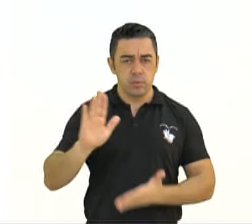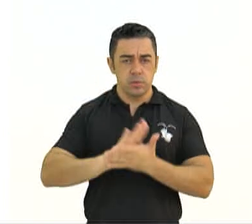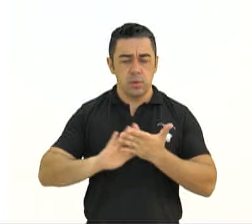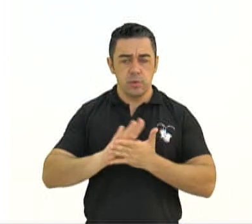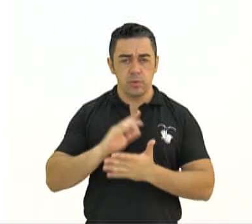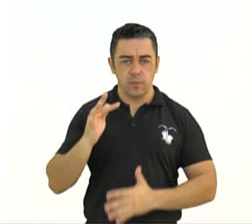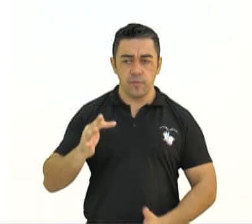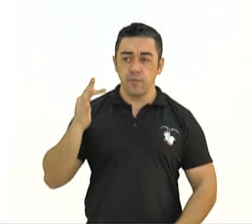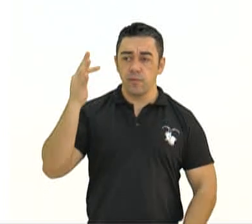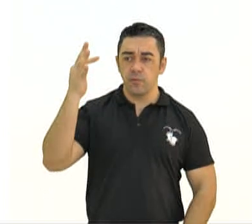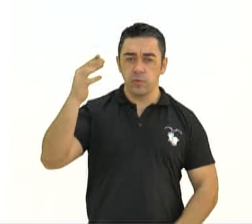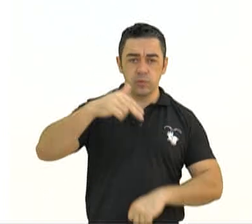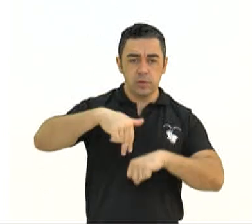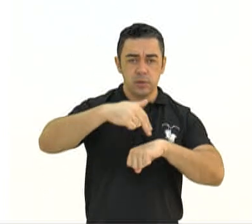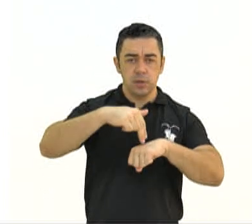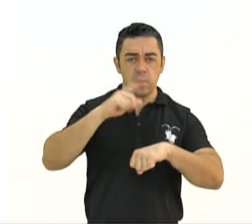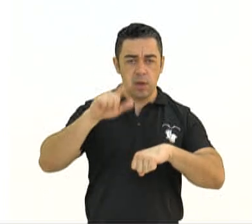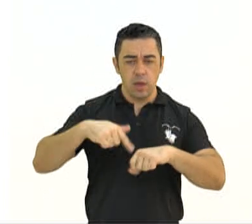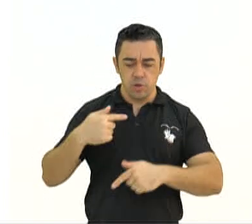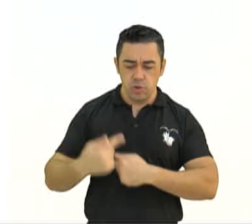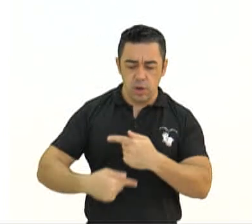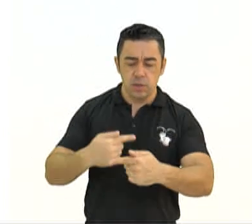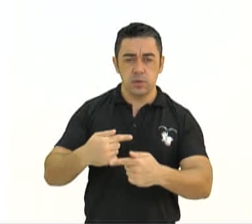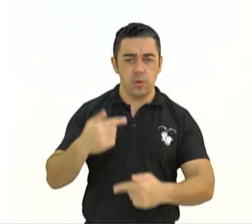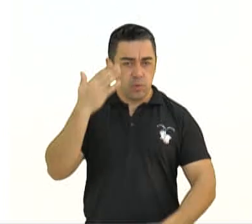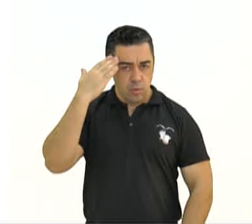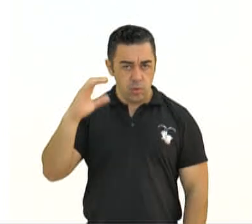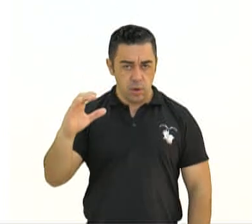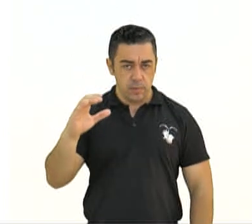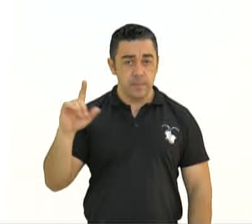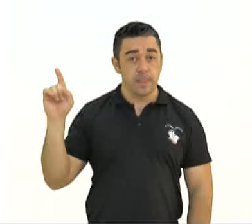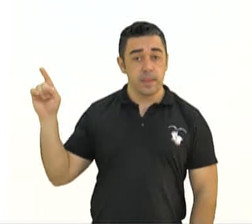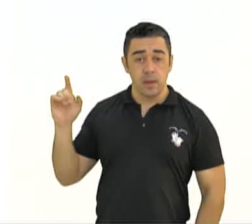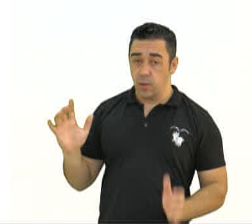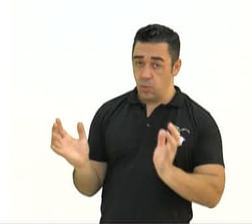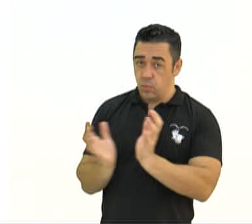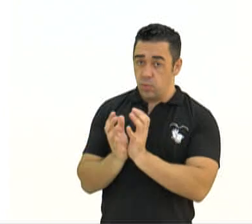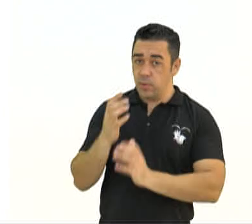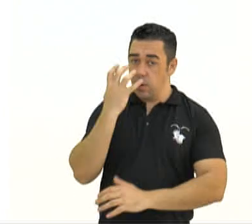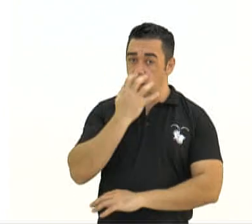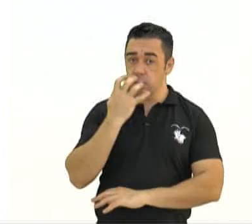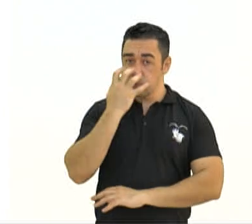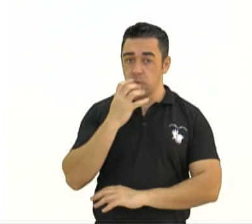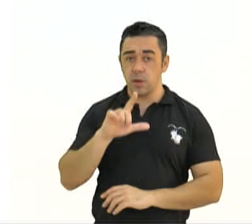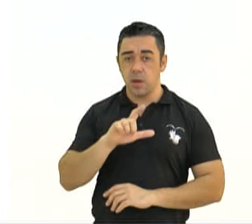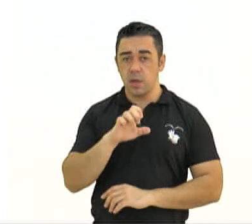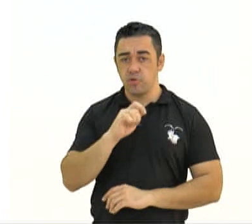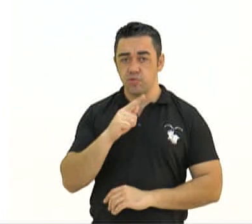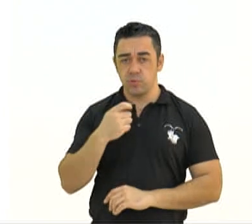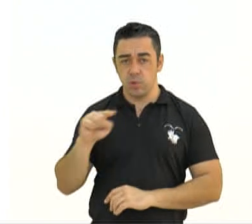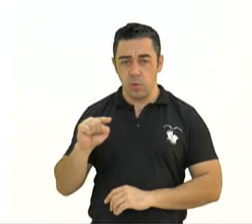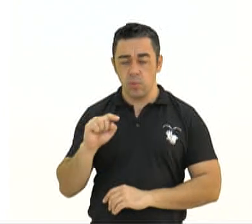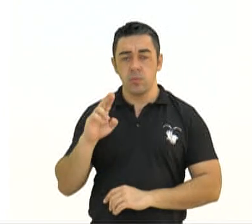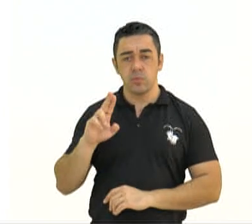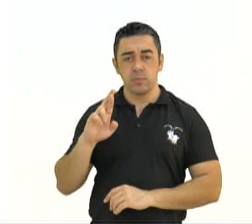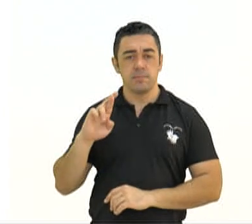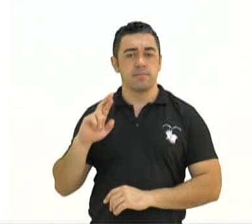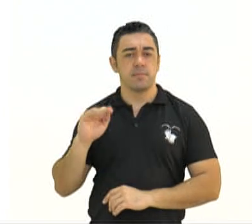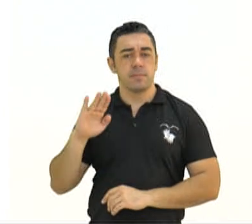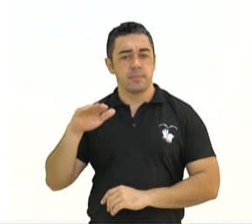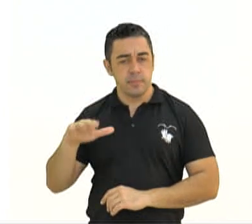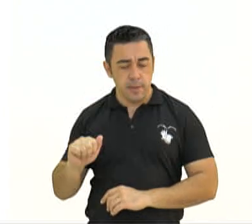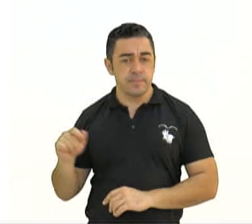o futuro da nação, geração Coca-Cola. Essa canção é da banda Legião Urbana. O trecho acima da música Geração